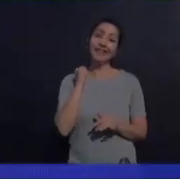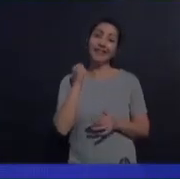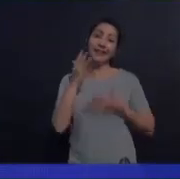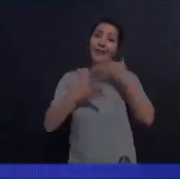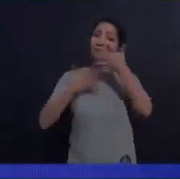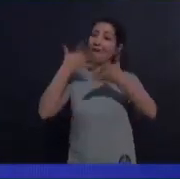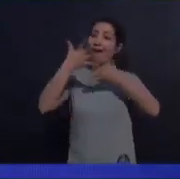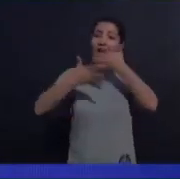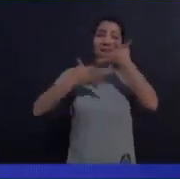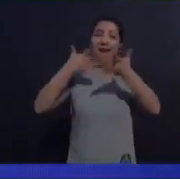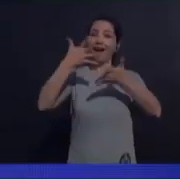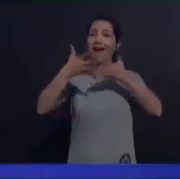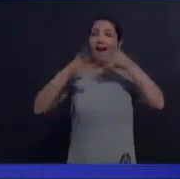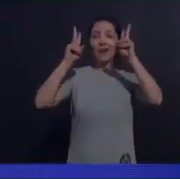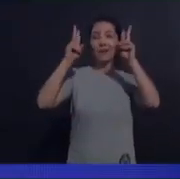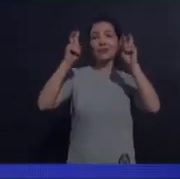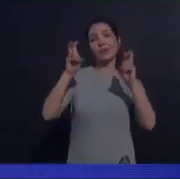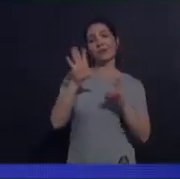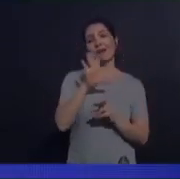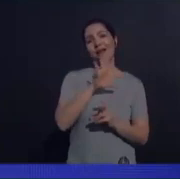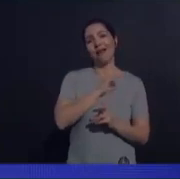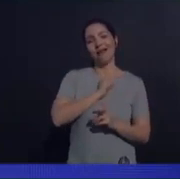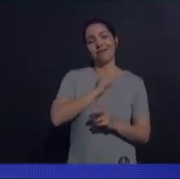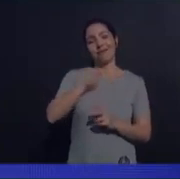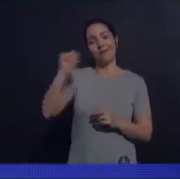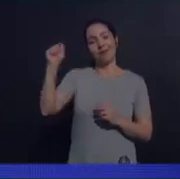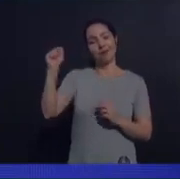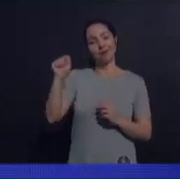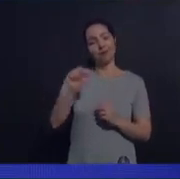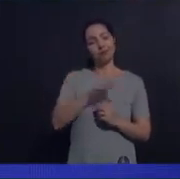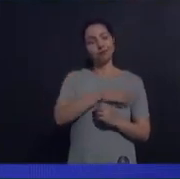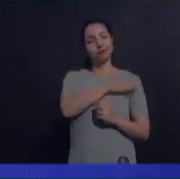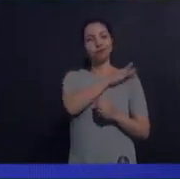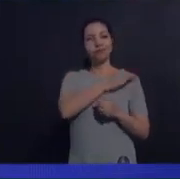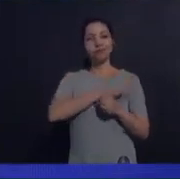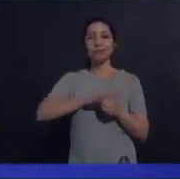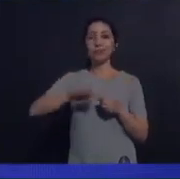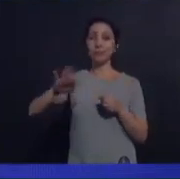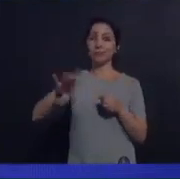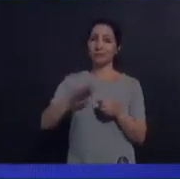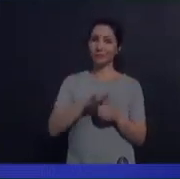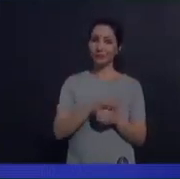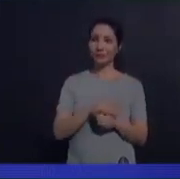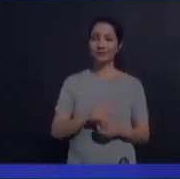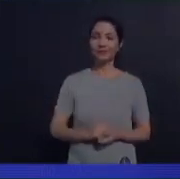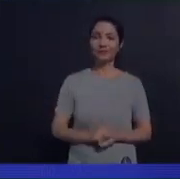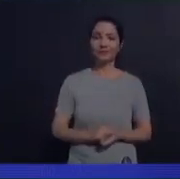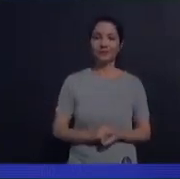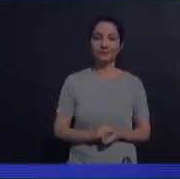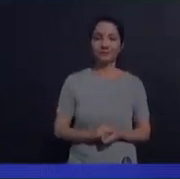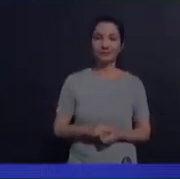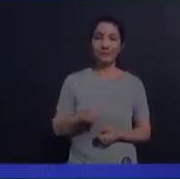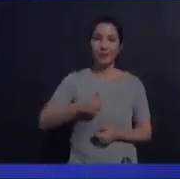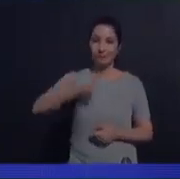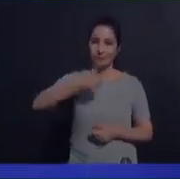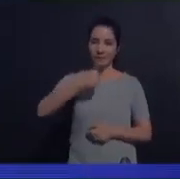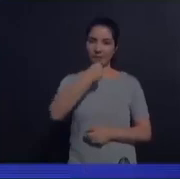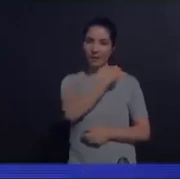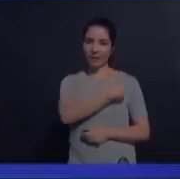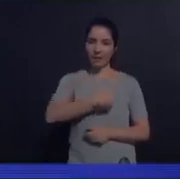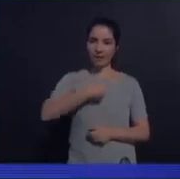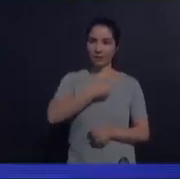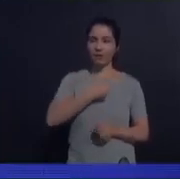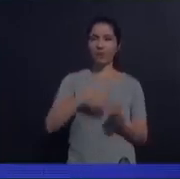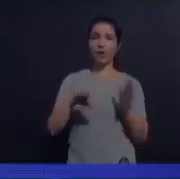amor, o amor preenche os nossos corações. Diz o seguinte lá em João, não precisa abrir, 1 João